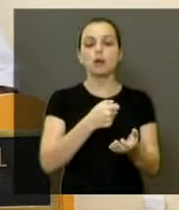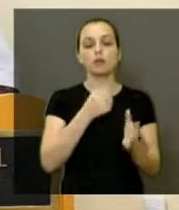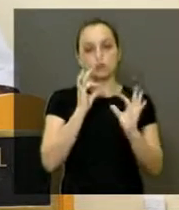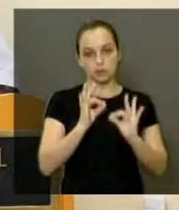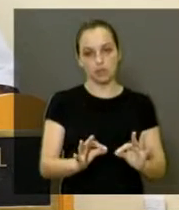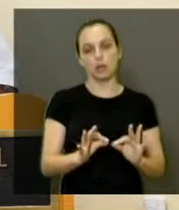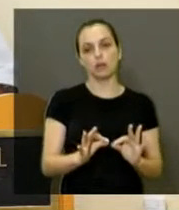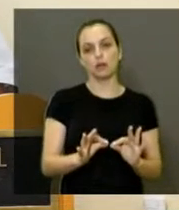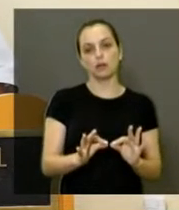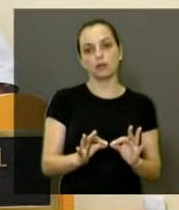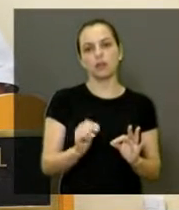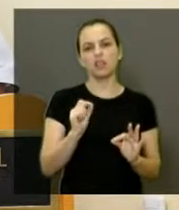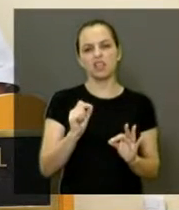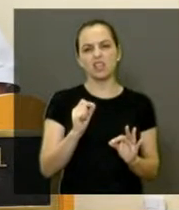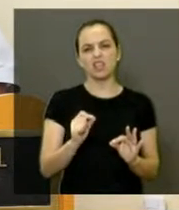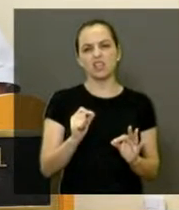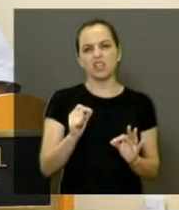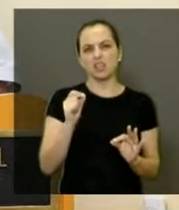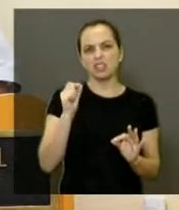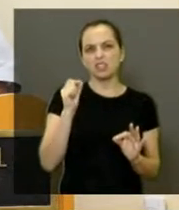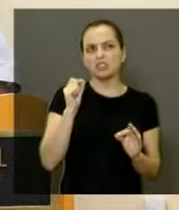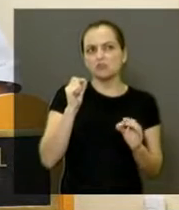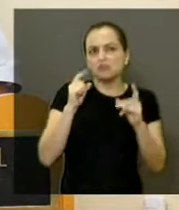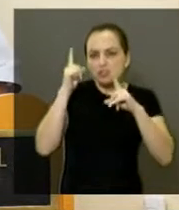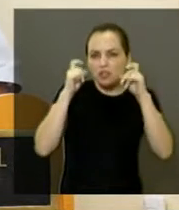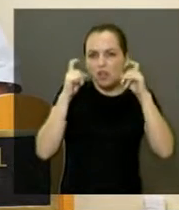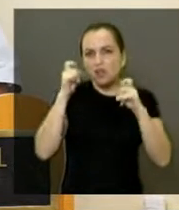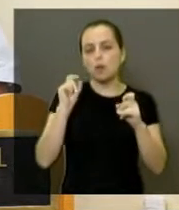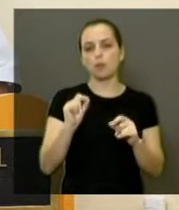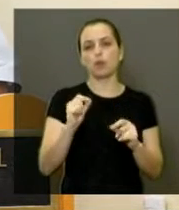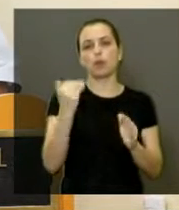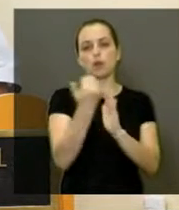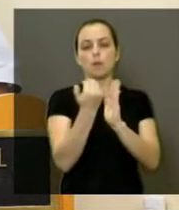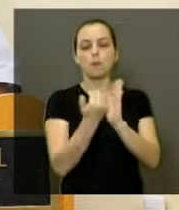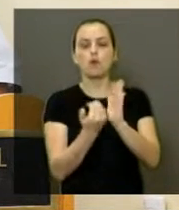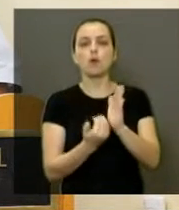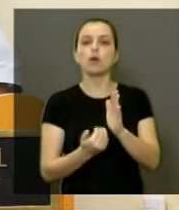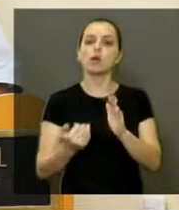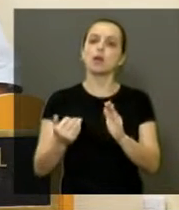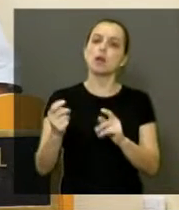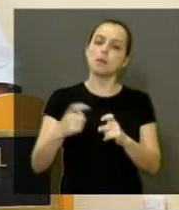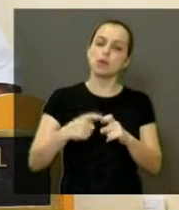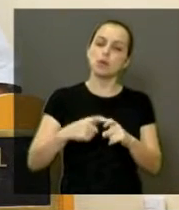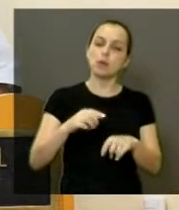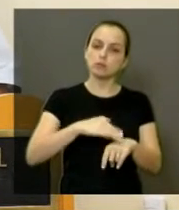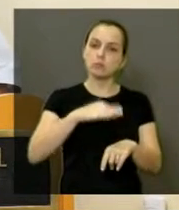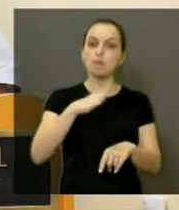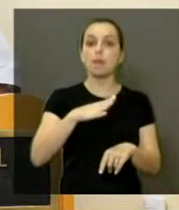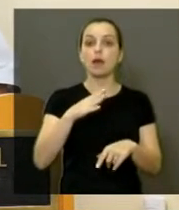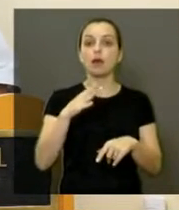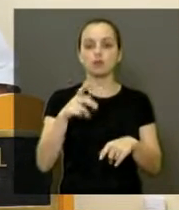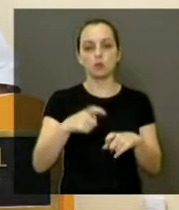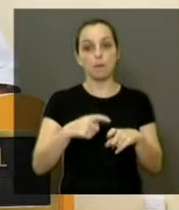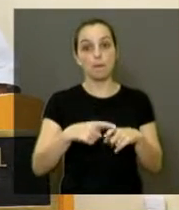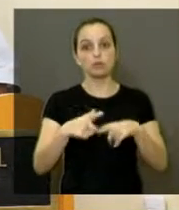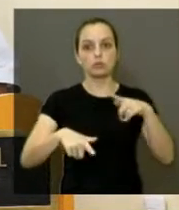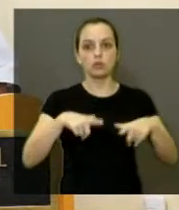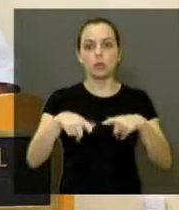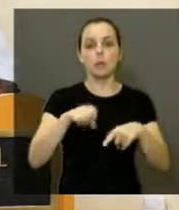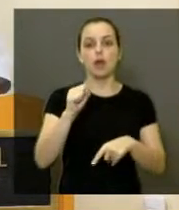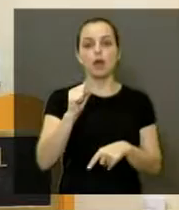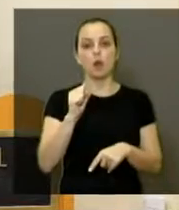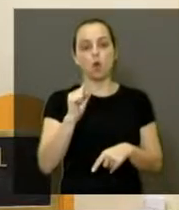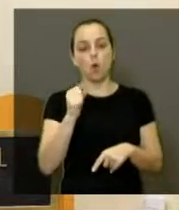até estranho, porque hoje um programa dos mais médicos, o médico trabalha 8 horas por dia.